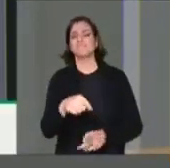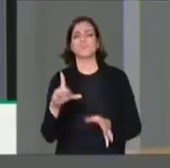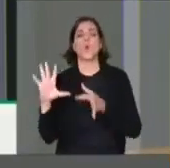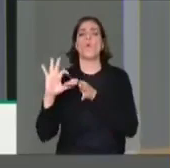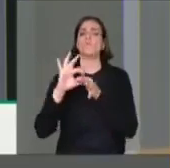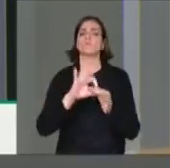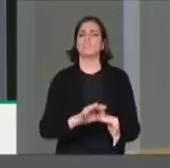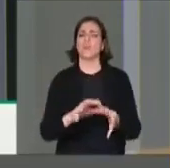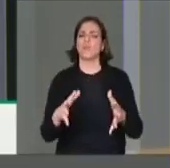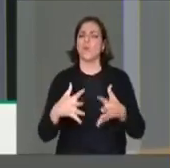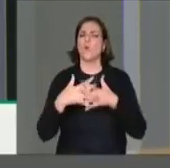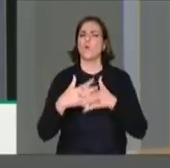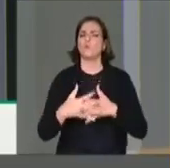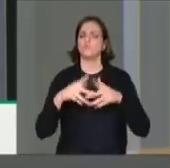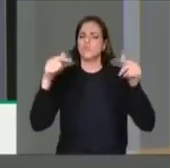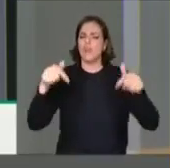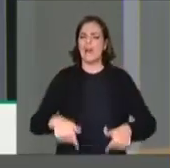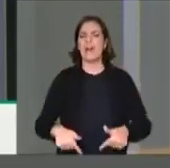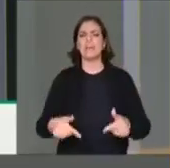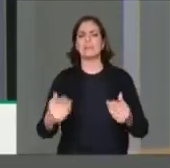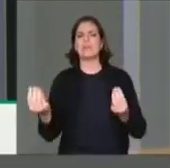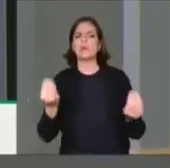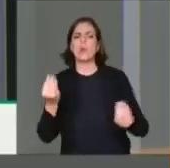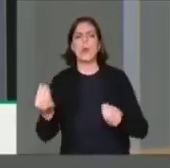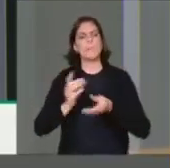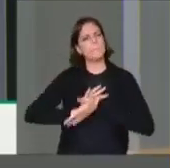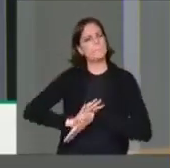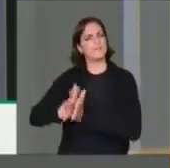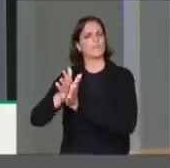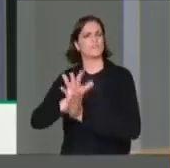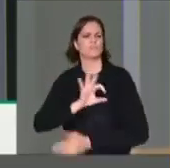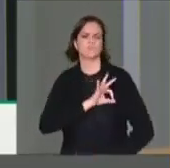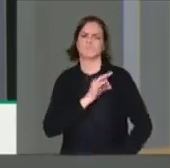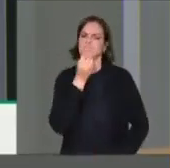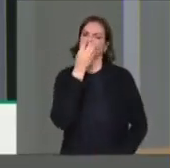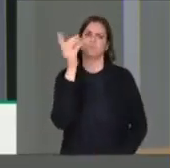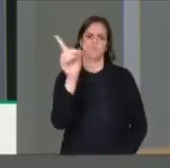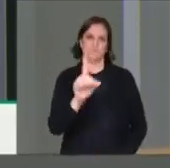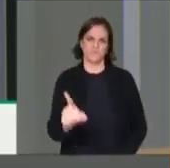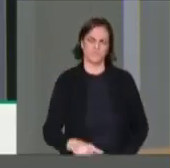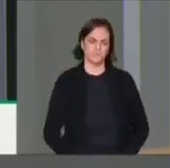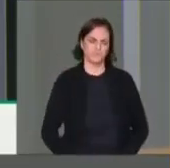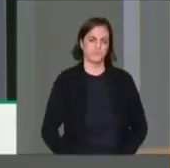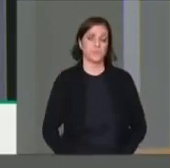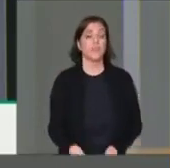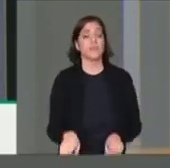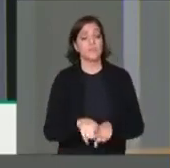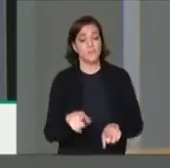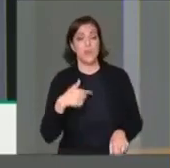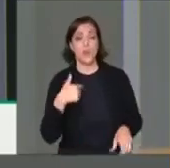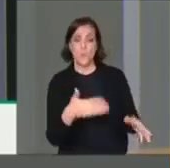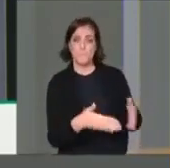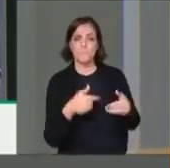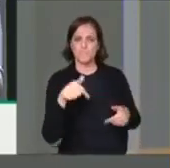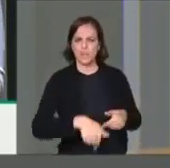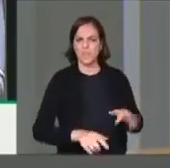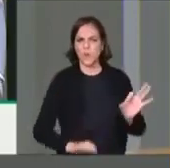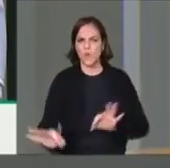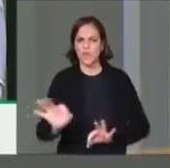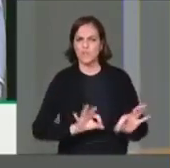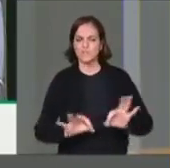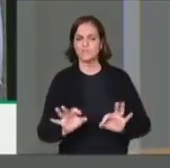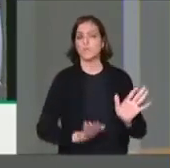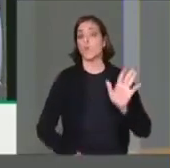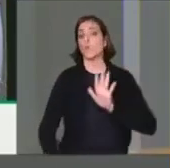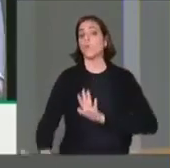para criar um véu de preconceito em torno do papel da Polícia Militar no Brasil. Solicitei ainda que o cerimonial da Câmara dos Deputados